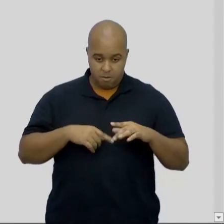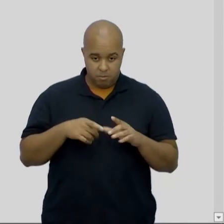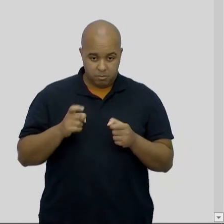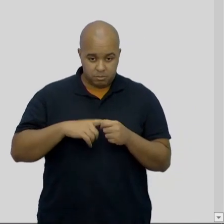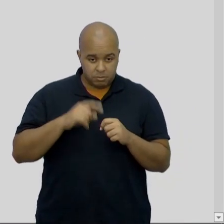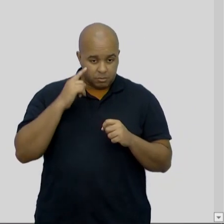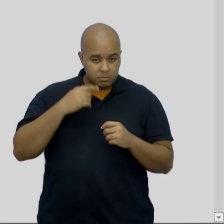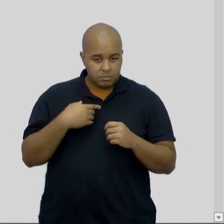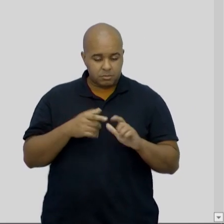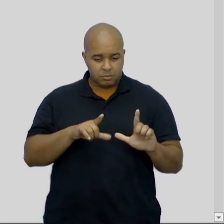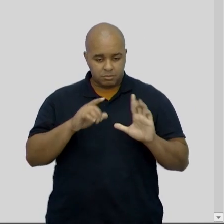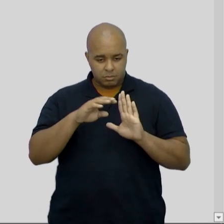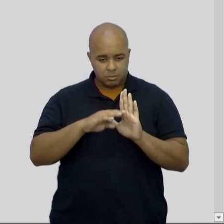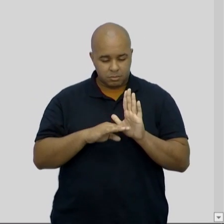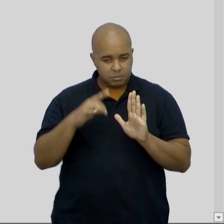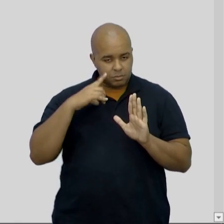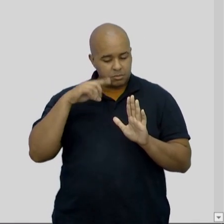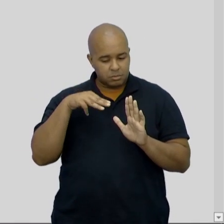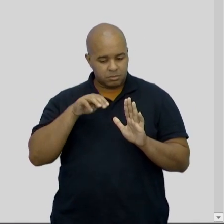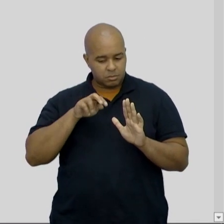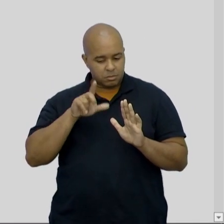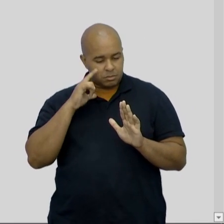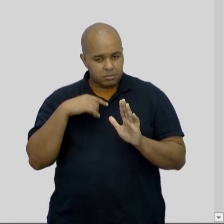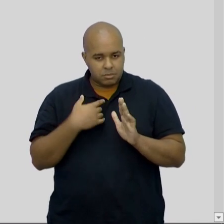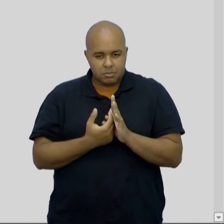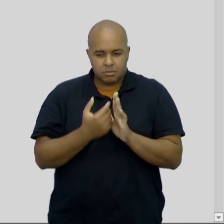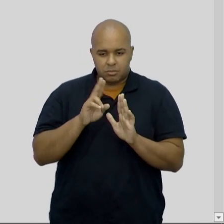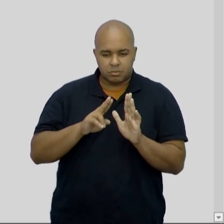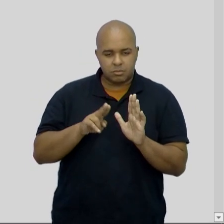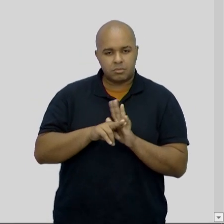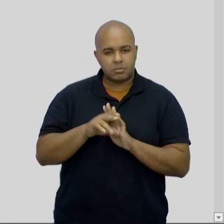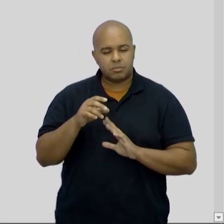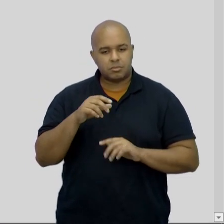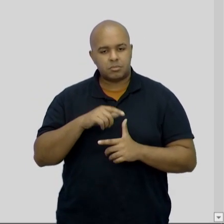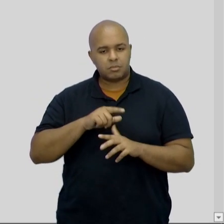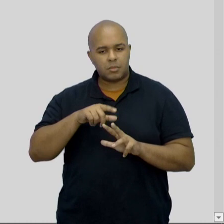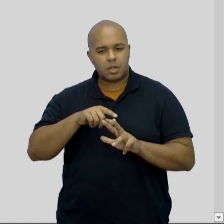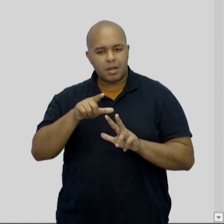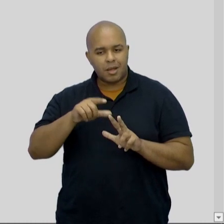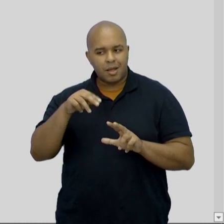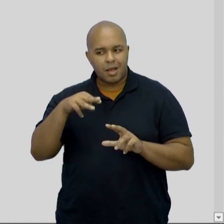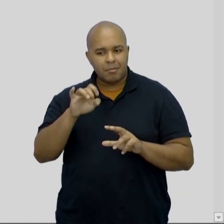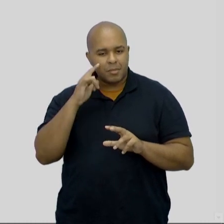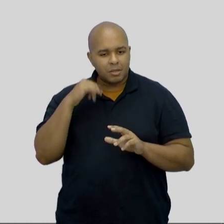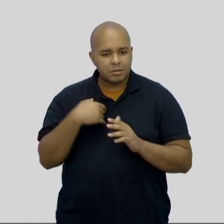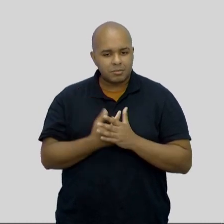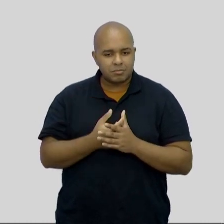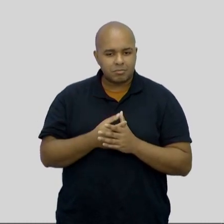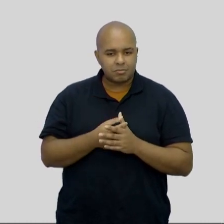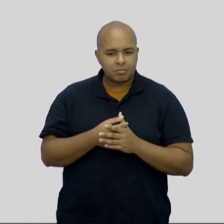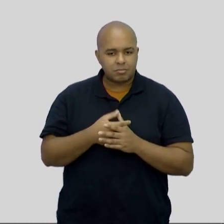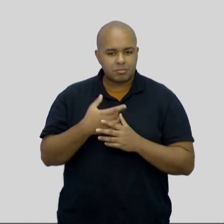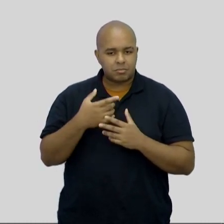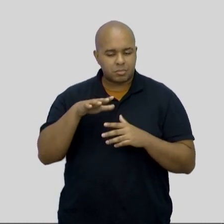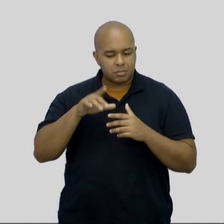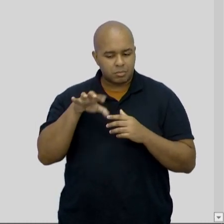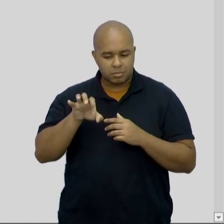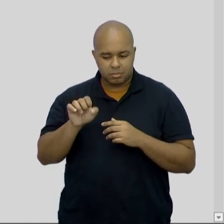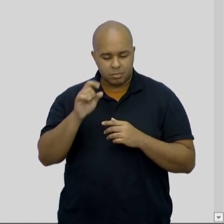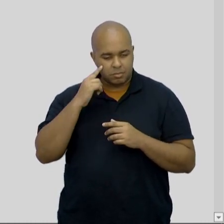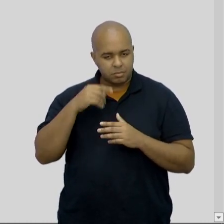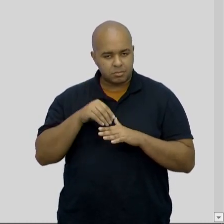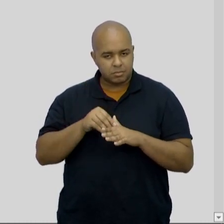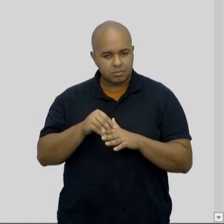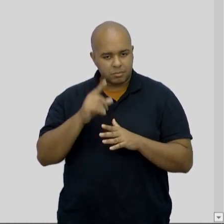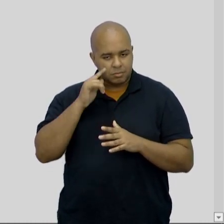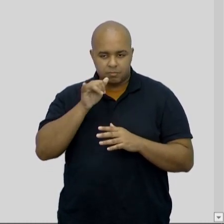para o manual, nós temos o uso dos camelos. Então você vai mandar determinado recurso que você mandou,